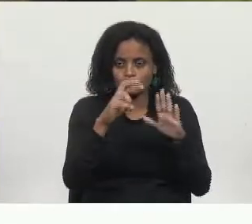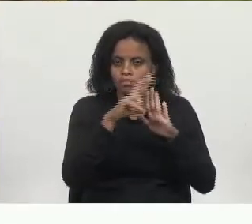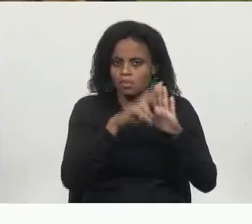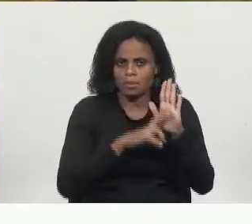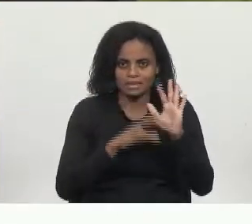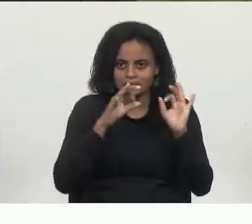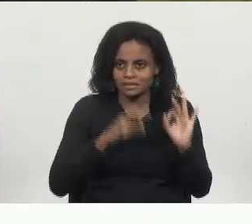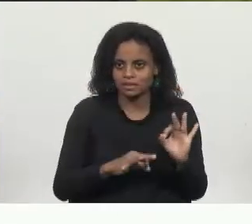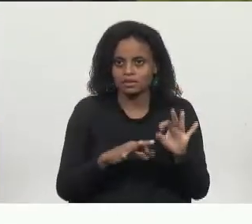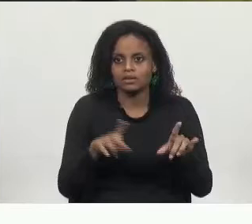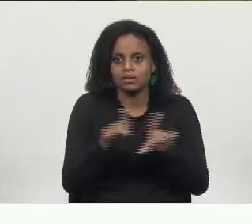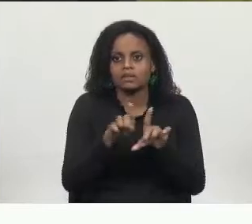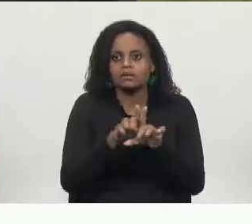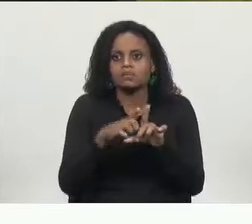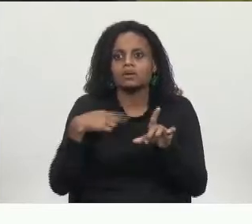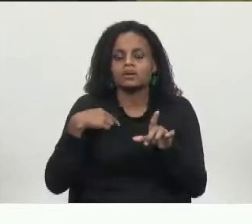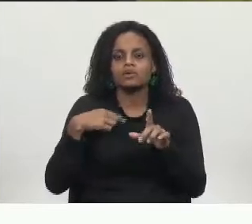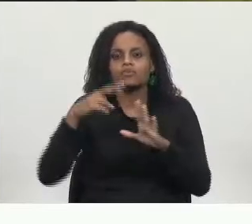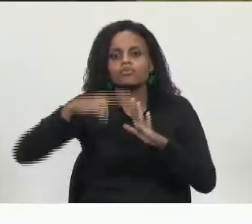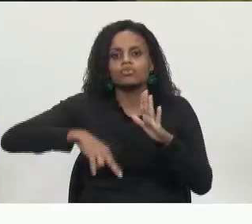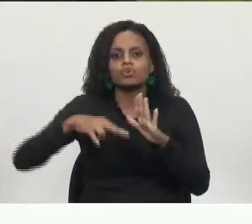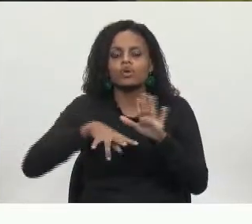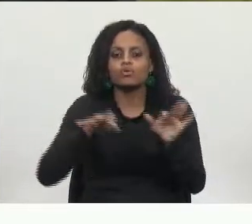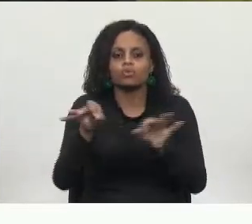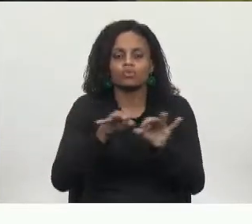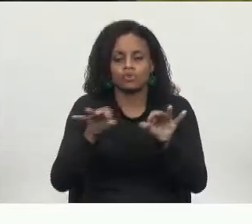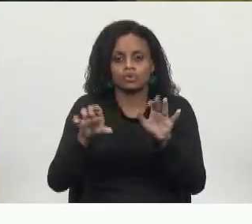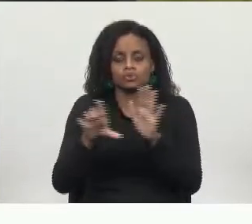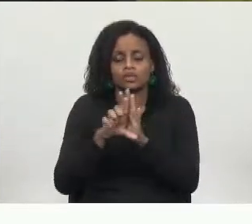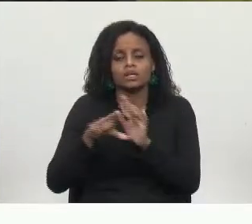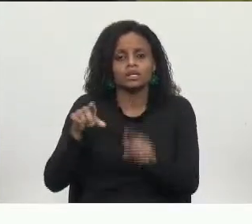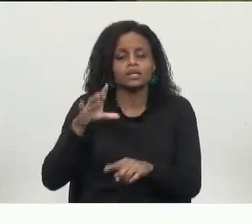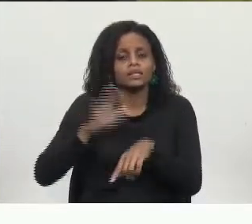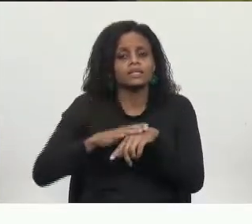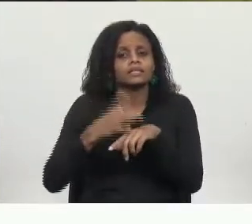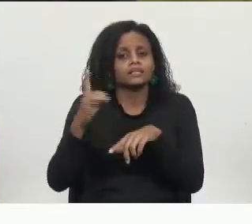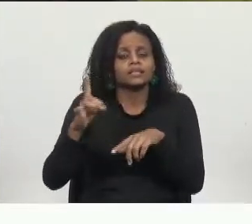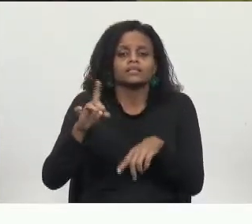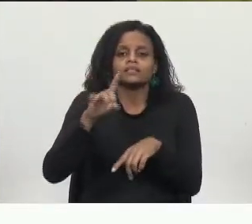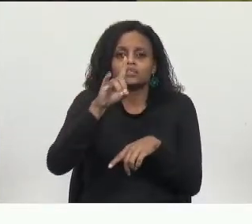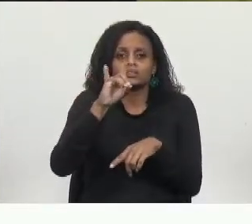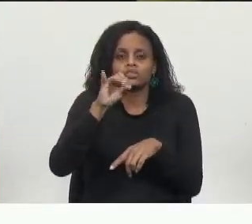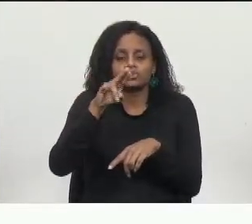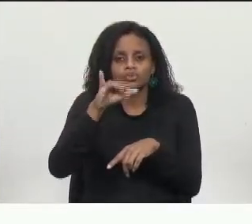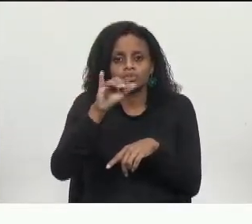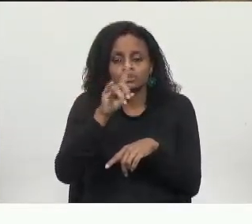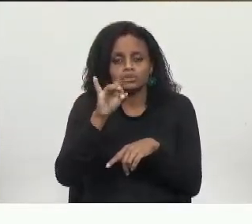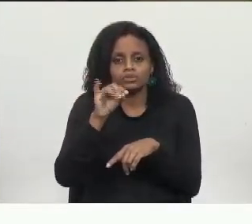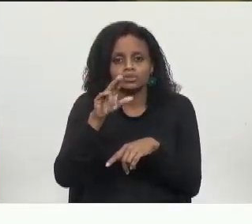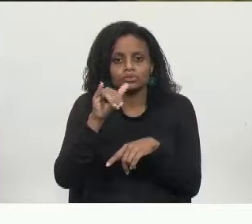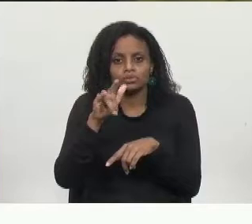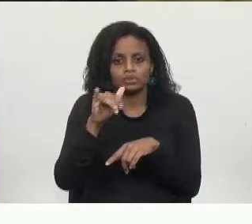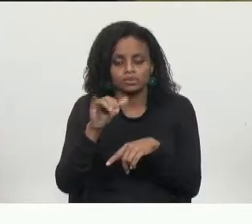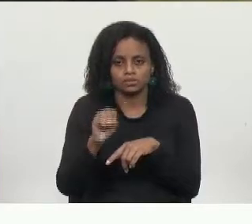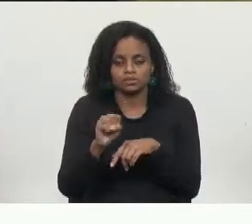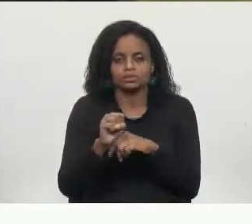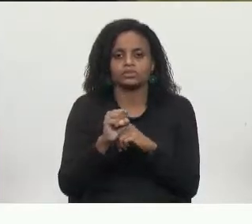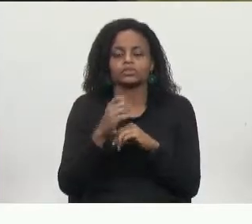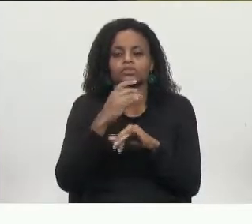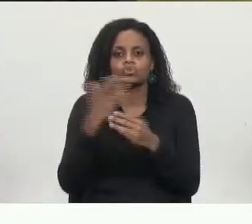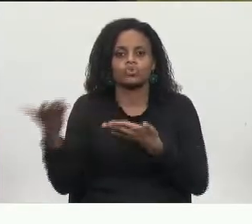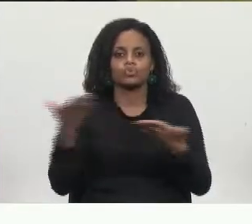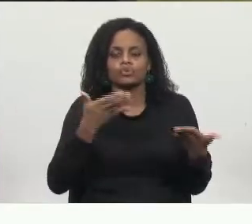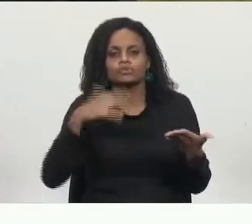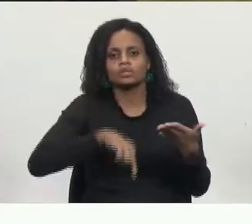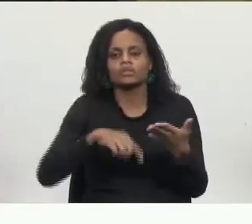também o projeto do deputado Dionísio Lins, que nós convidamos para estar aqui presente, que por